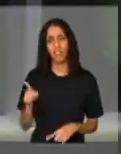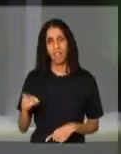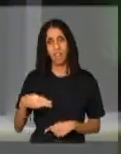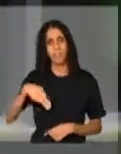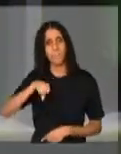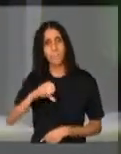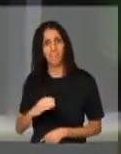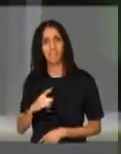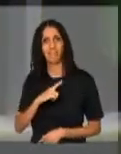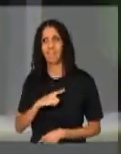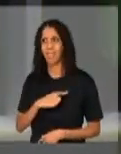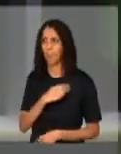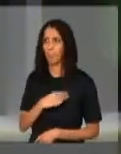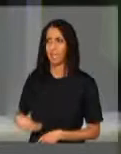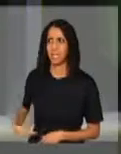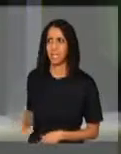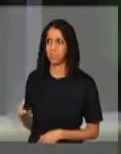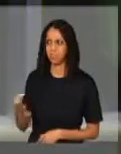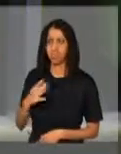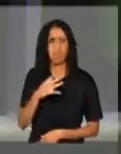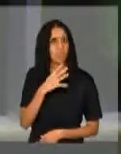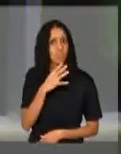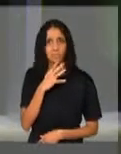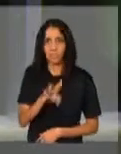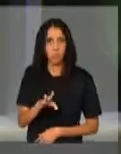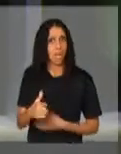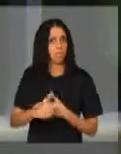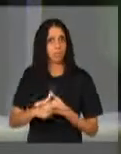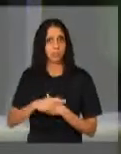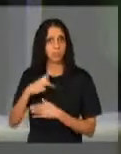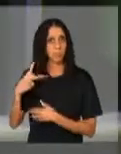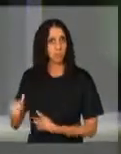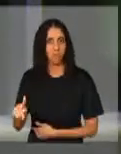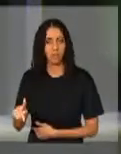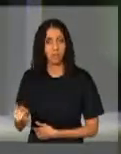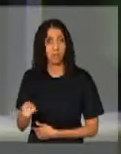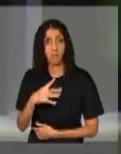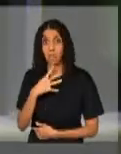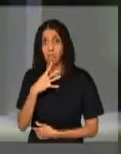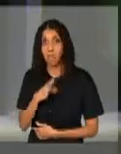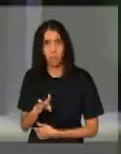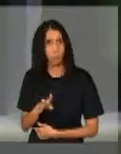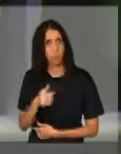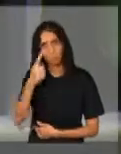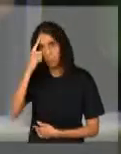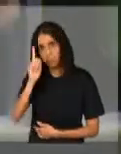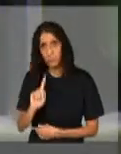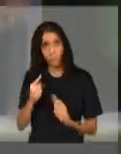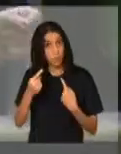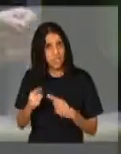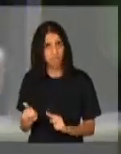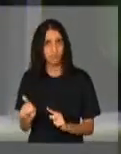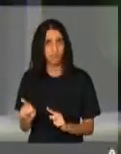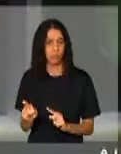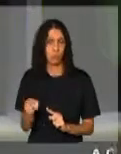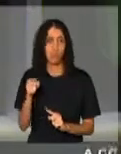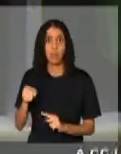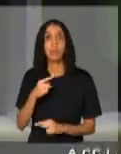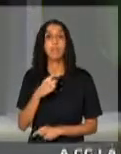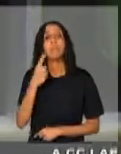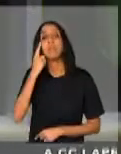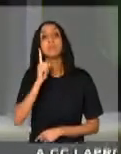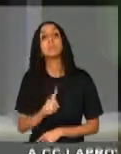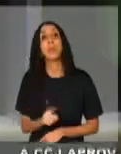sendo ocupada por alguém que não conhece o seu dever, que não conhece o tamanho do desafio, que não conhece a importância que